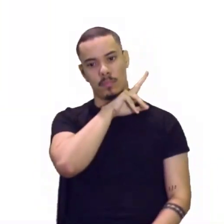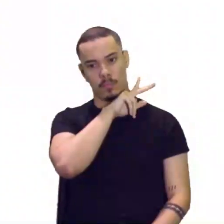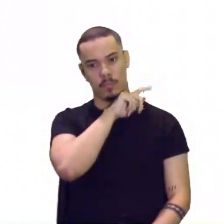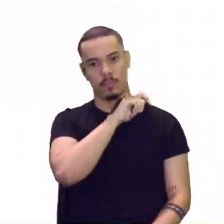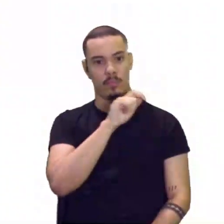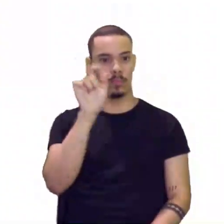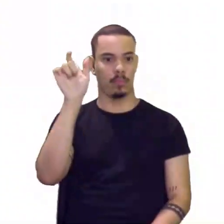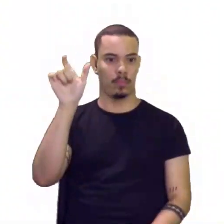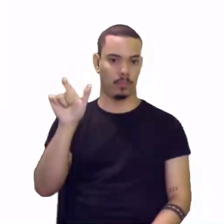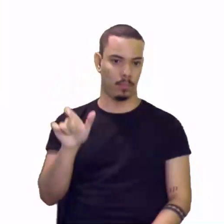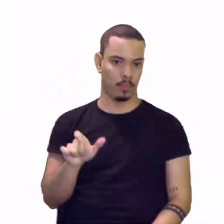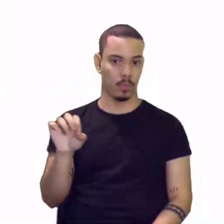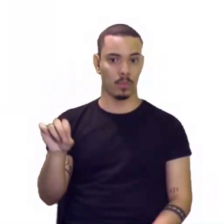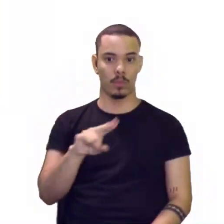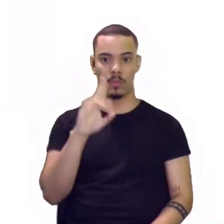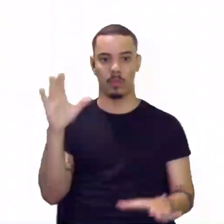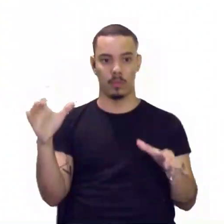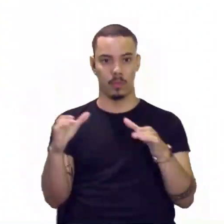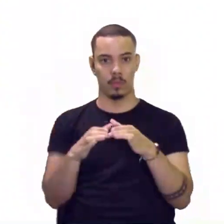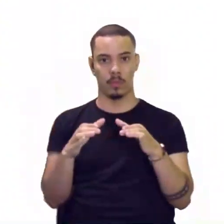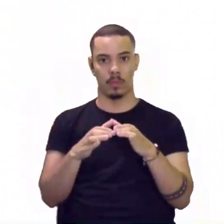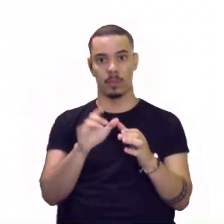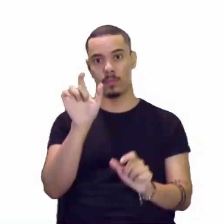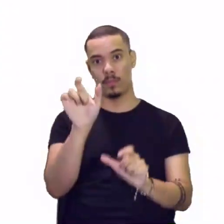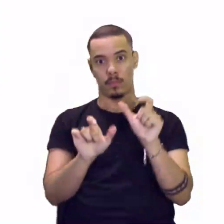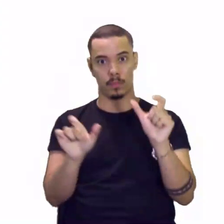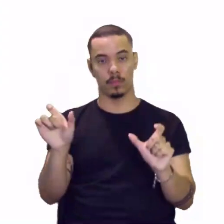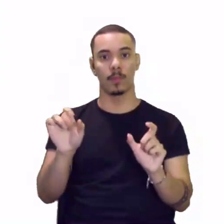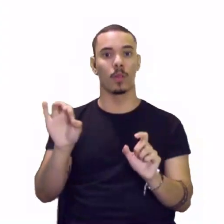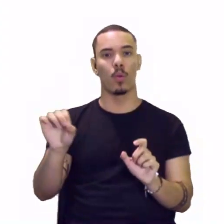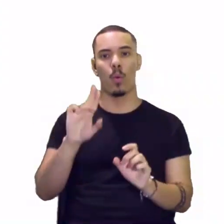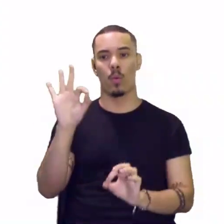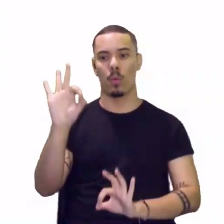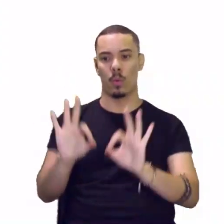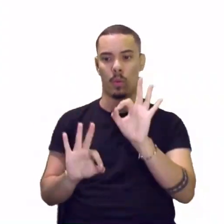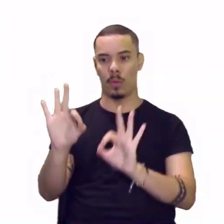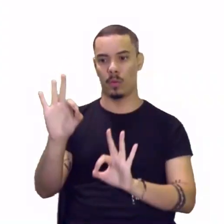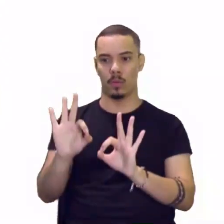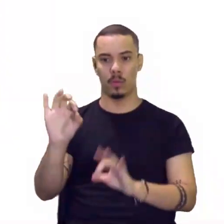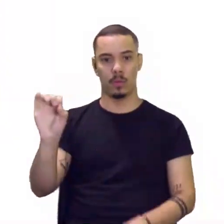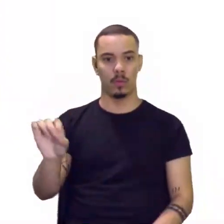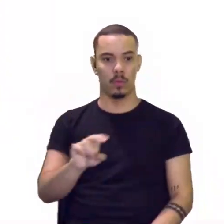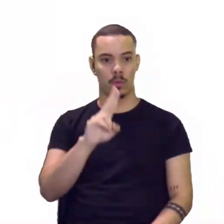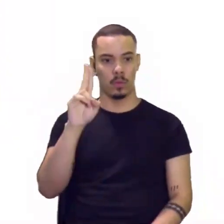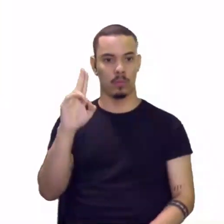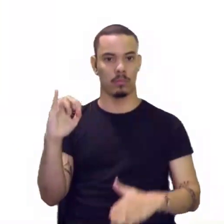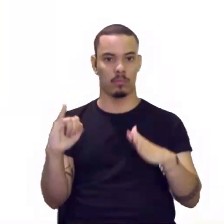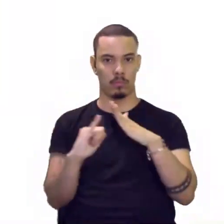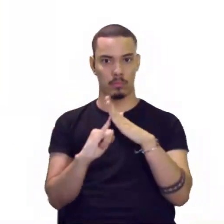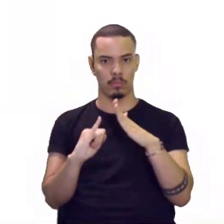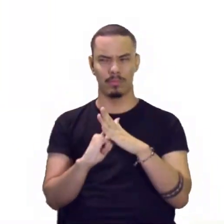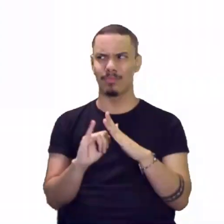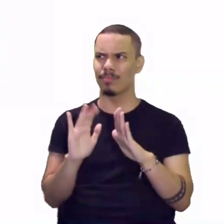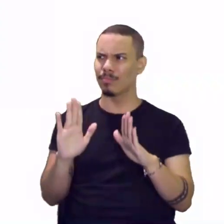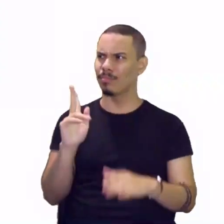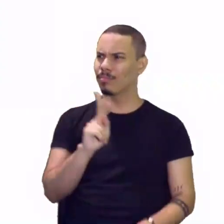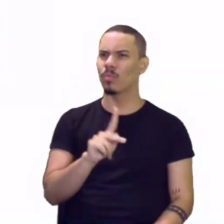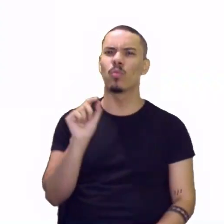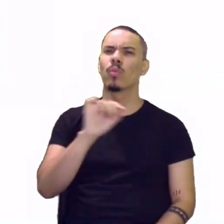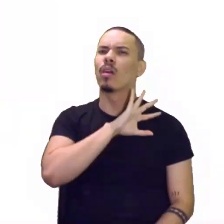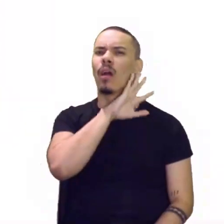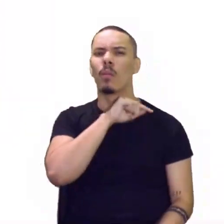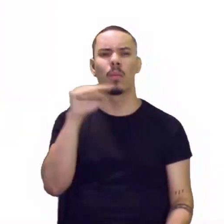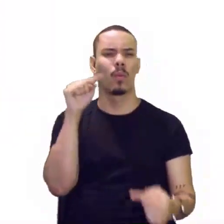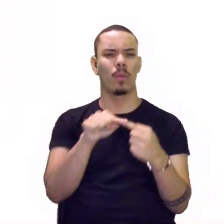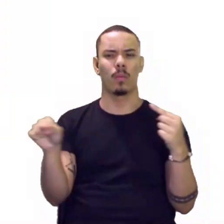uma pessoa ou grupo de pessoas, de uma organização ou de uma instituição. Professor, o que o animal tem a ver